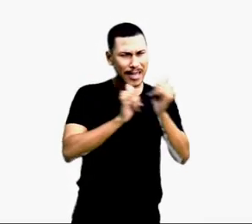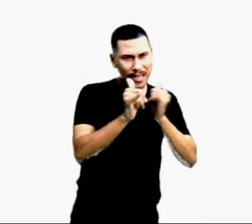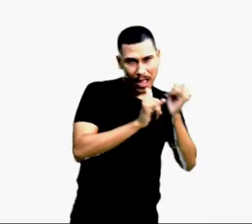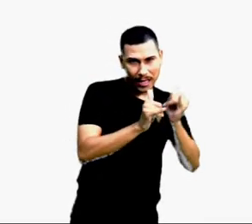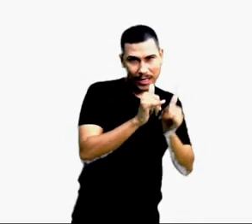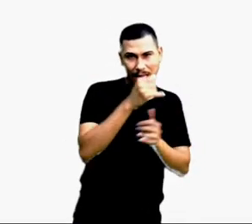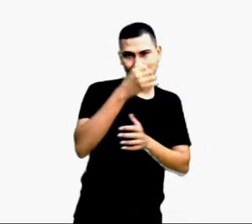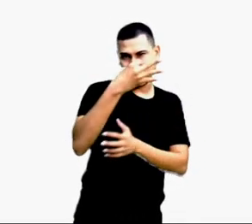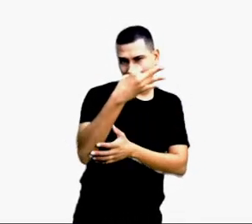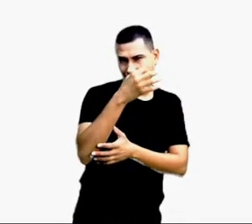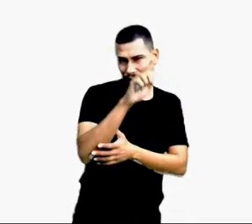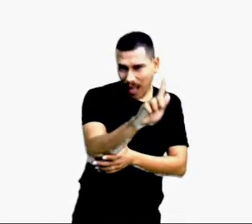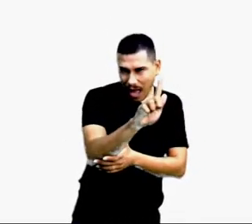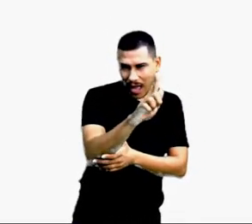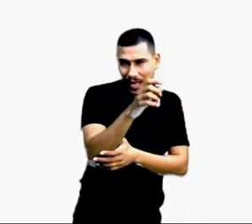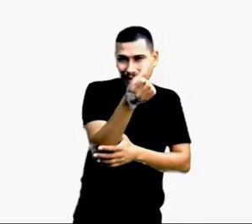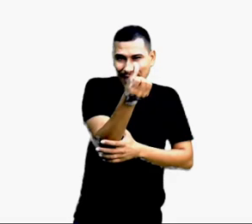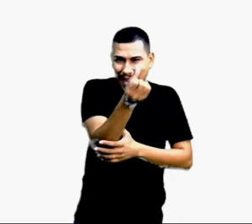3G é